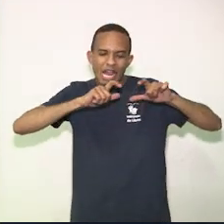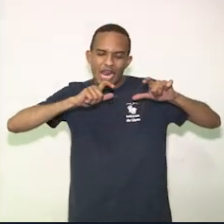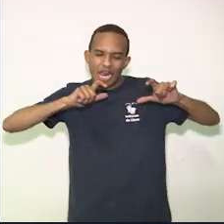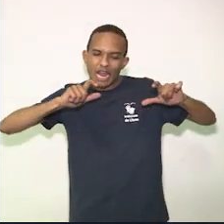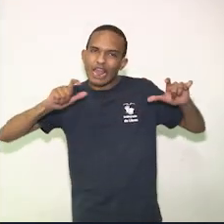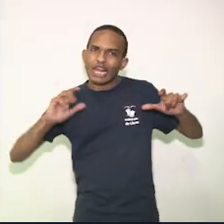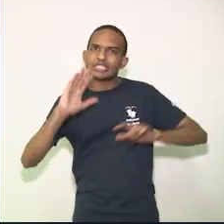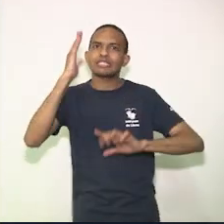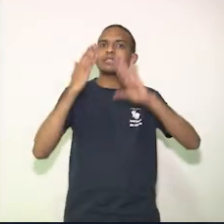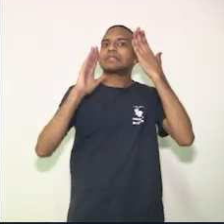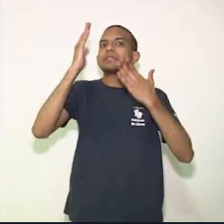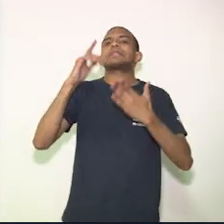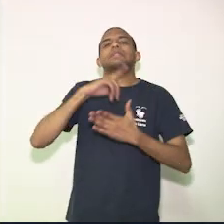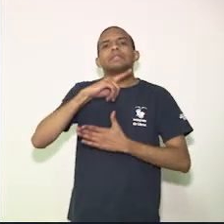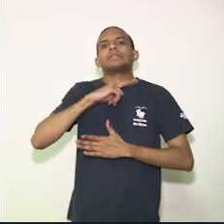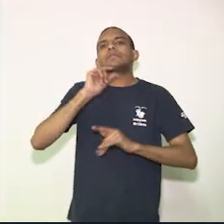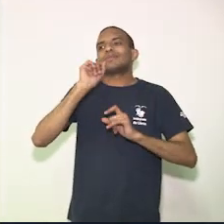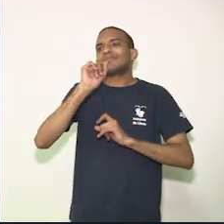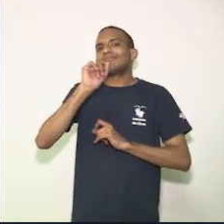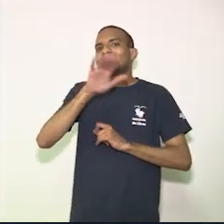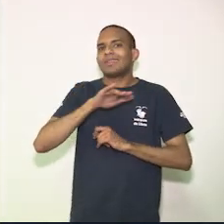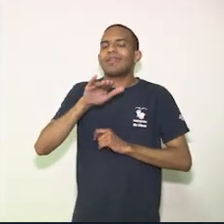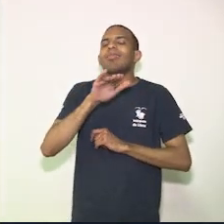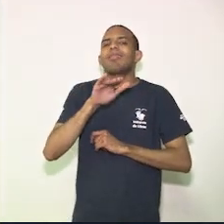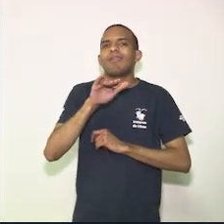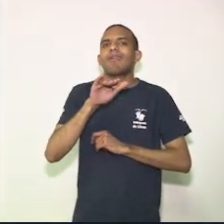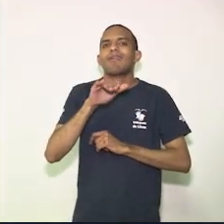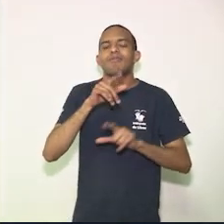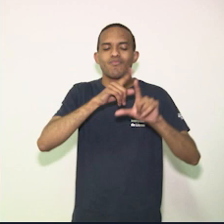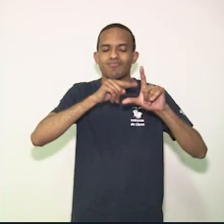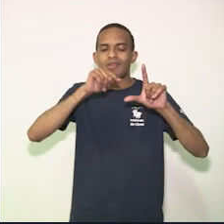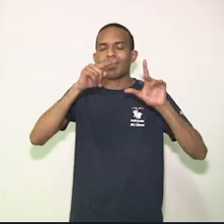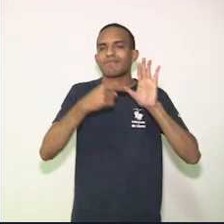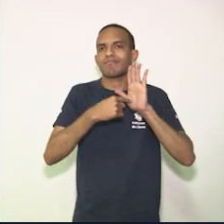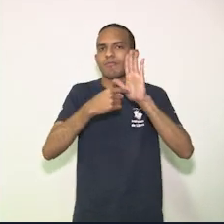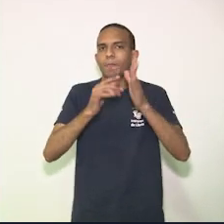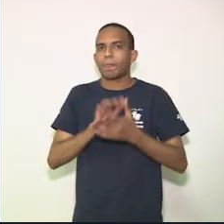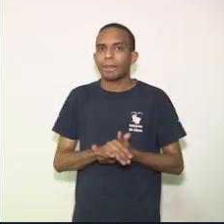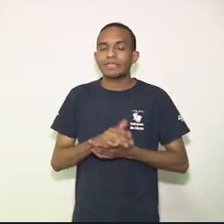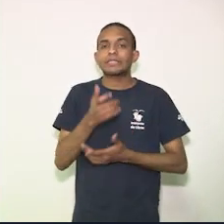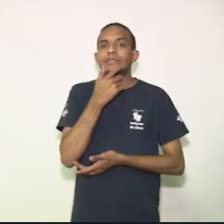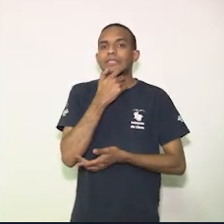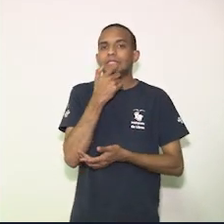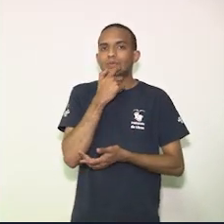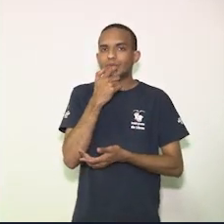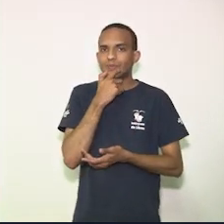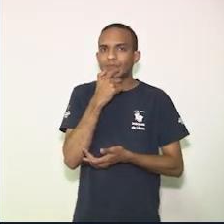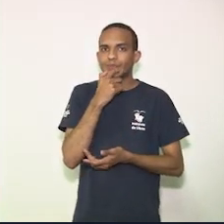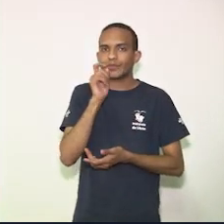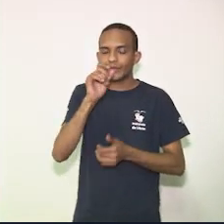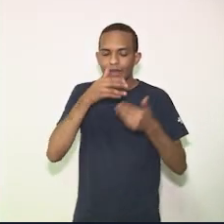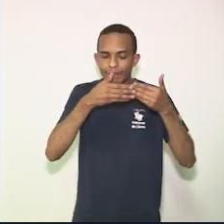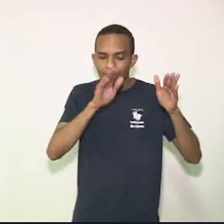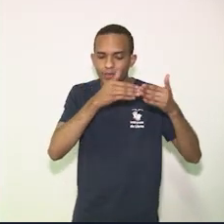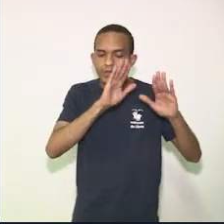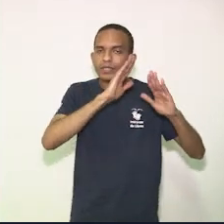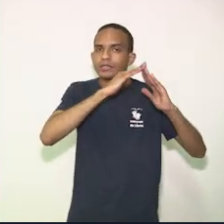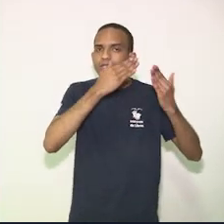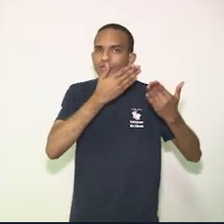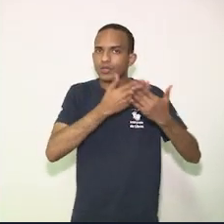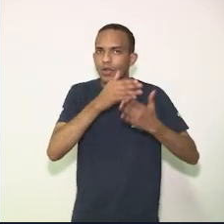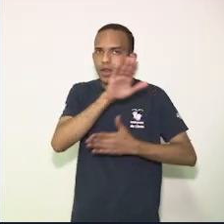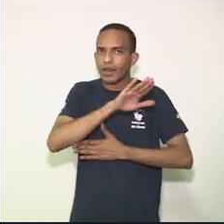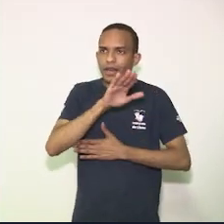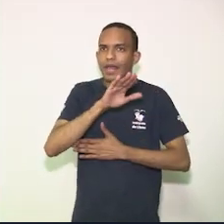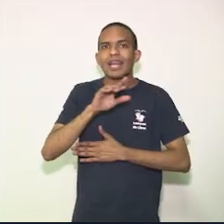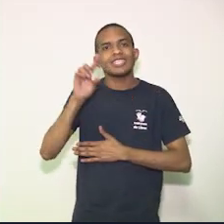casos, acabou ocasionando exatamente esses gráficos. No Reino Unido, a abertura das escolas de